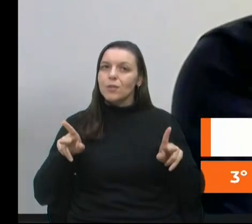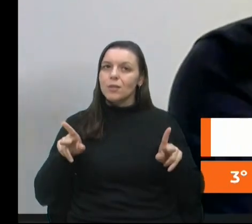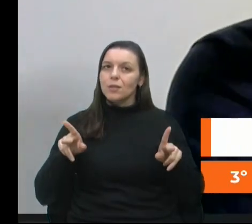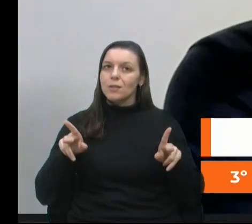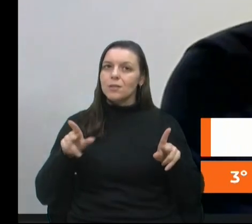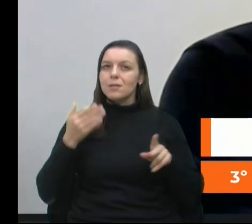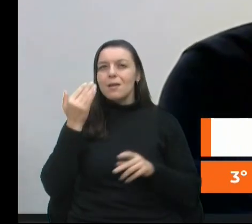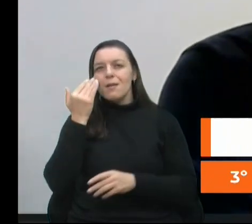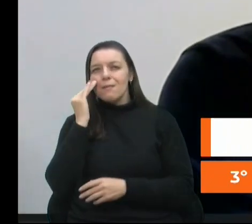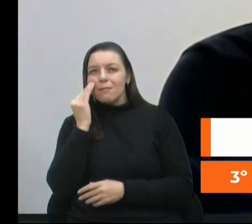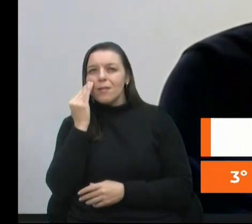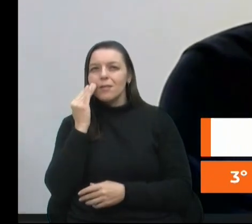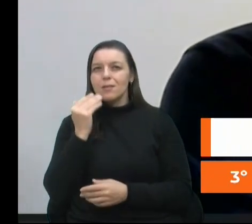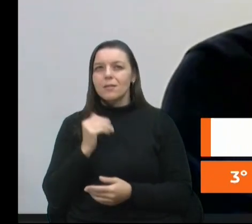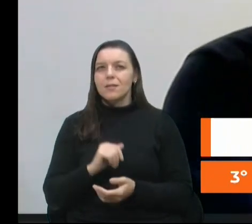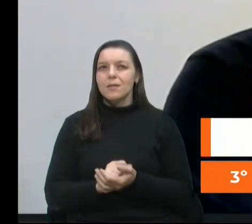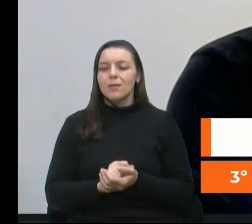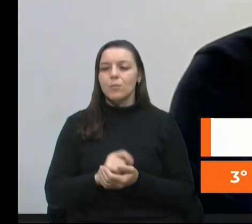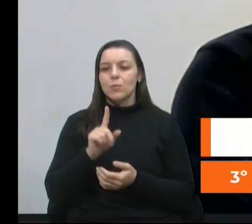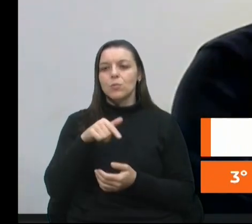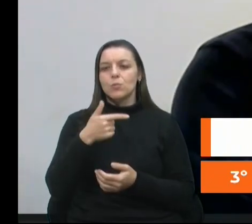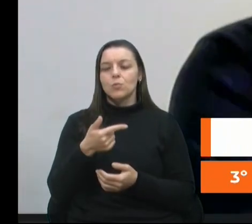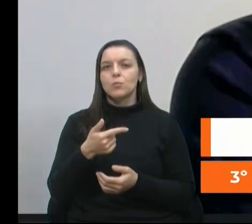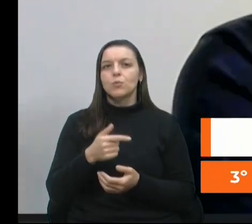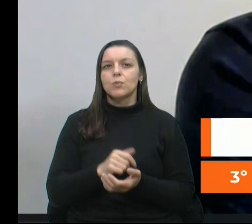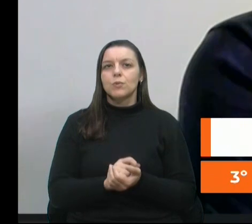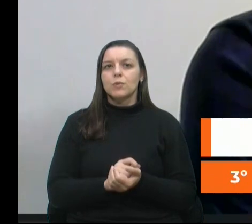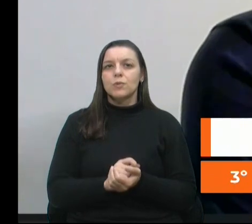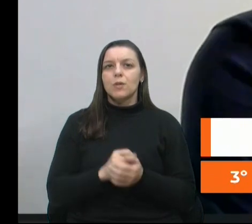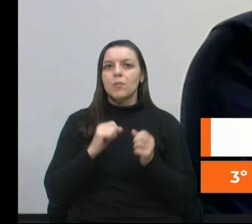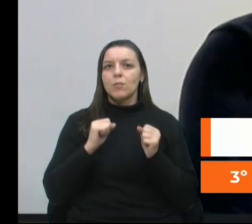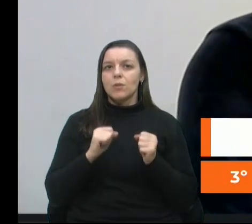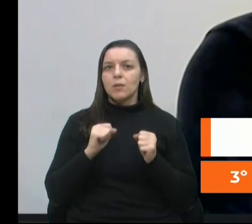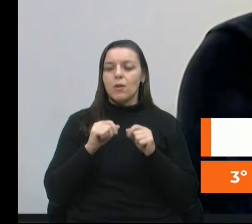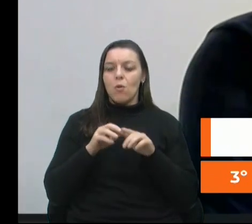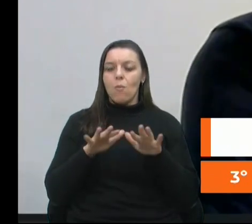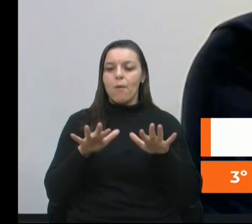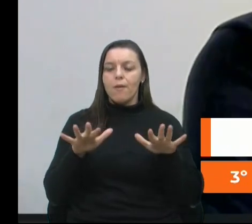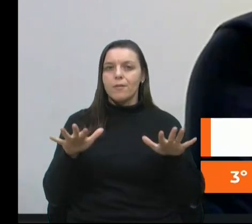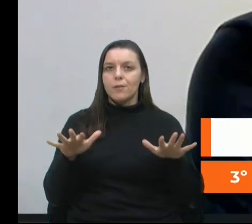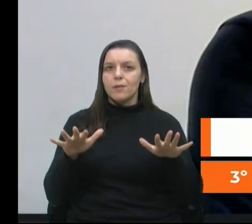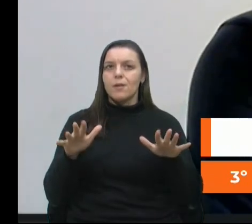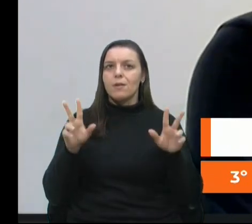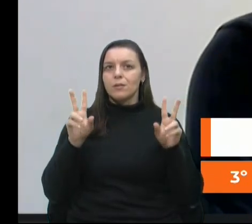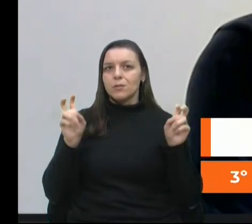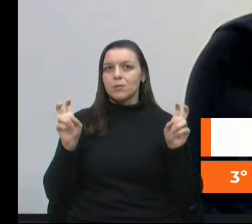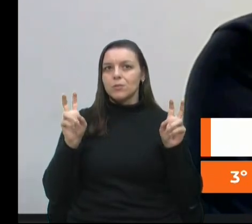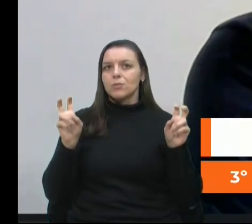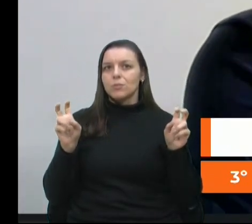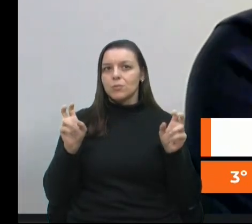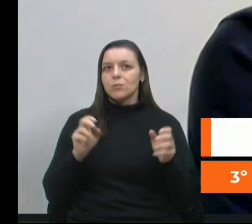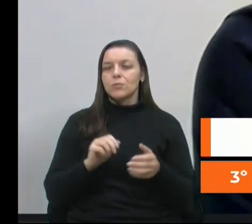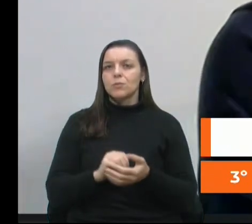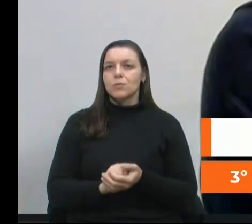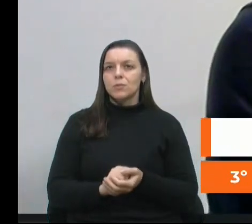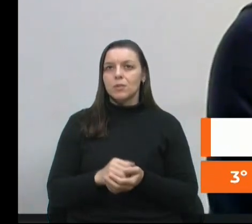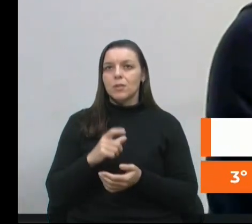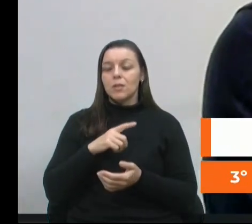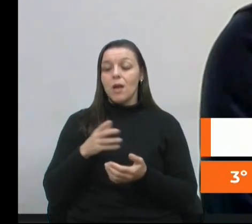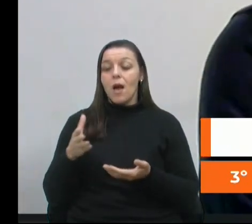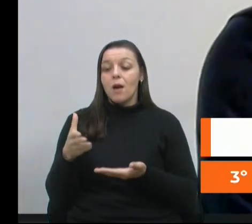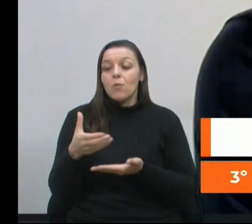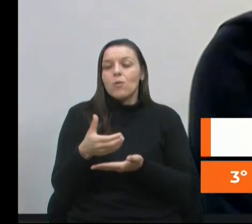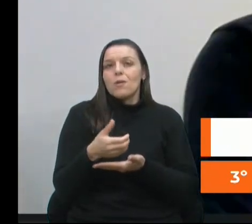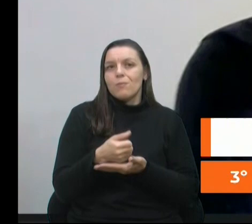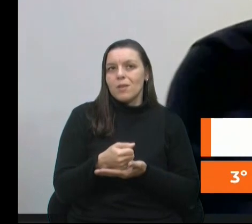ser compreendido pelos demais. É poder compartilhar algumas situações que passa e ter